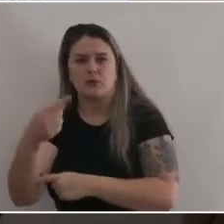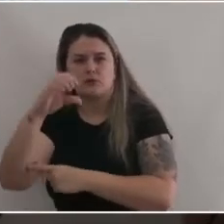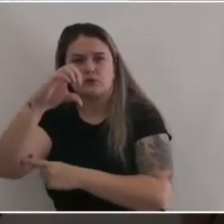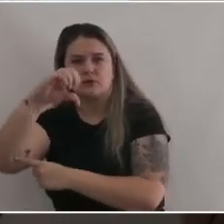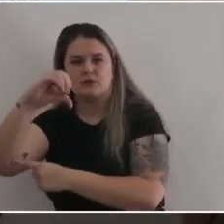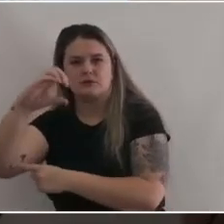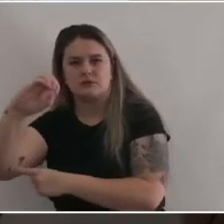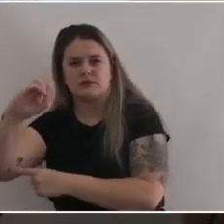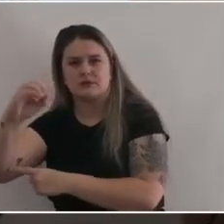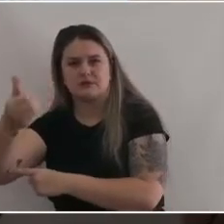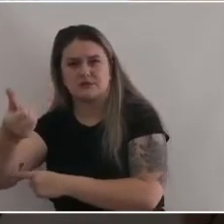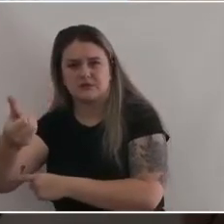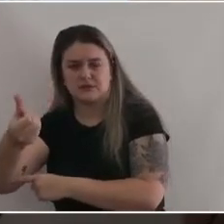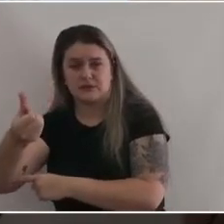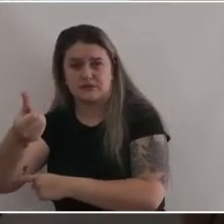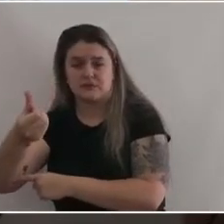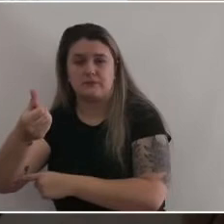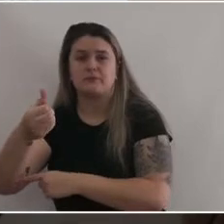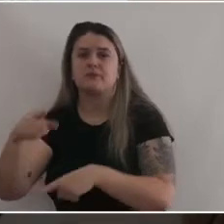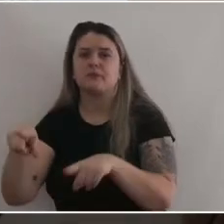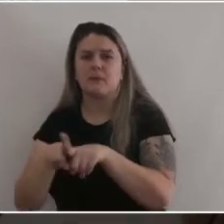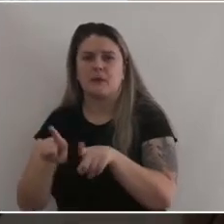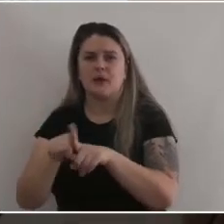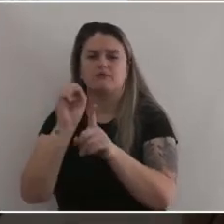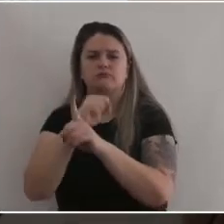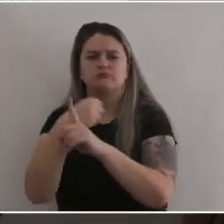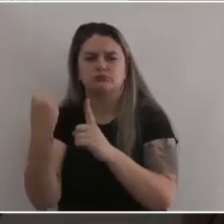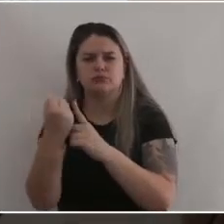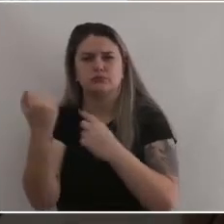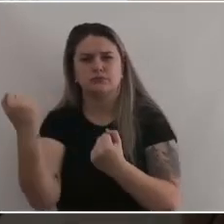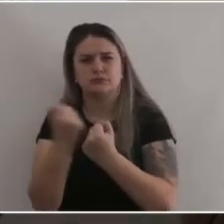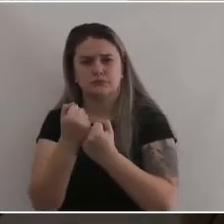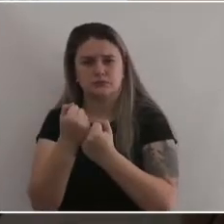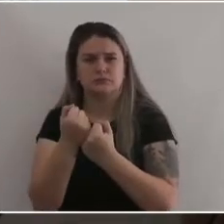832.906. Ainda para assistência social,